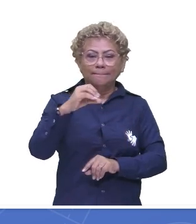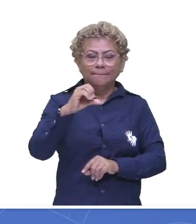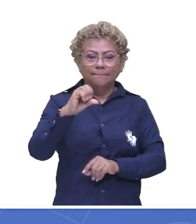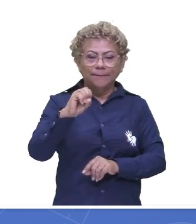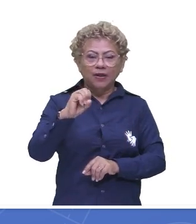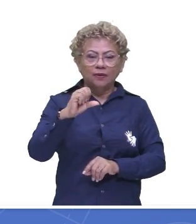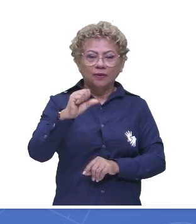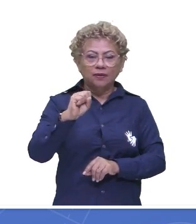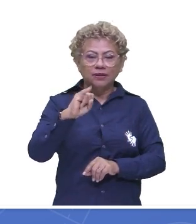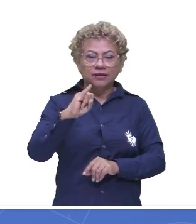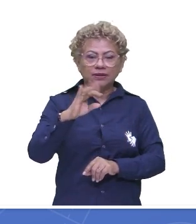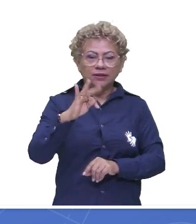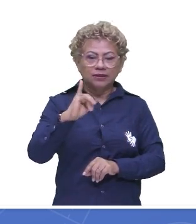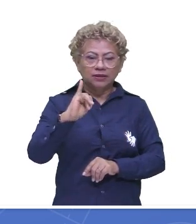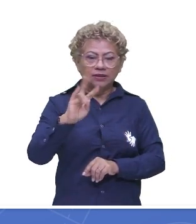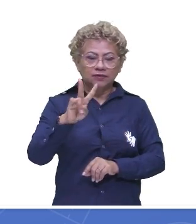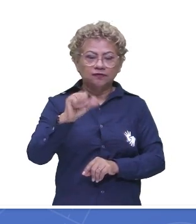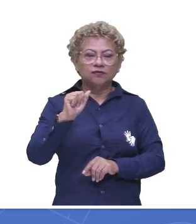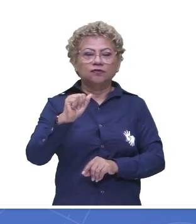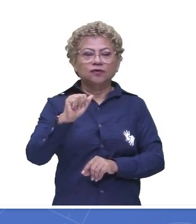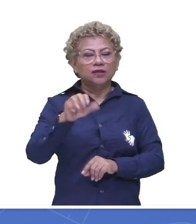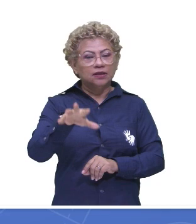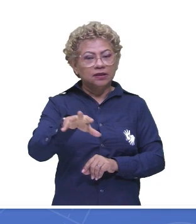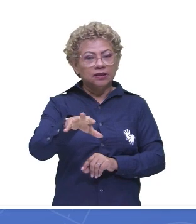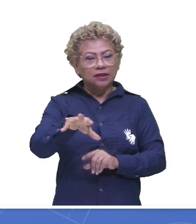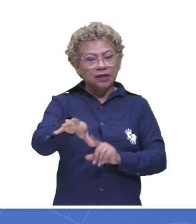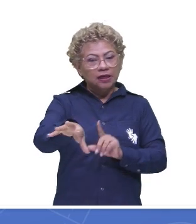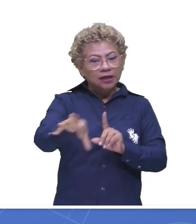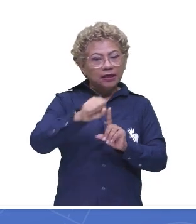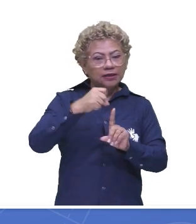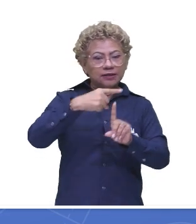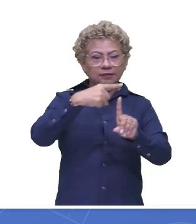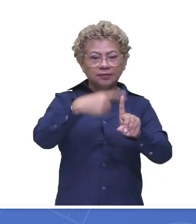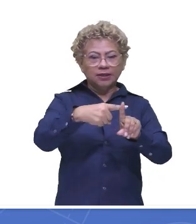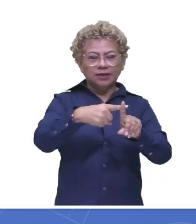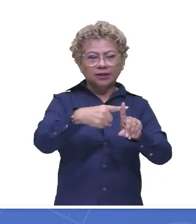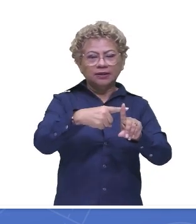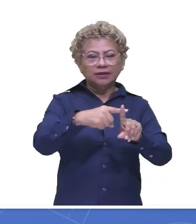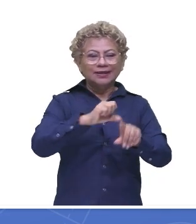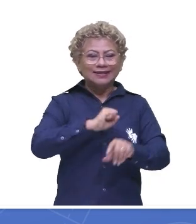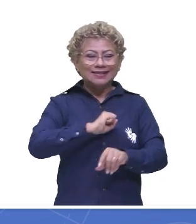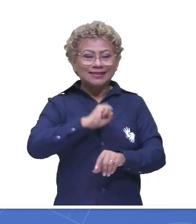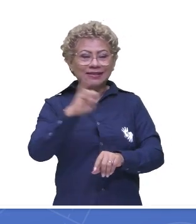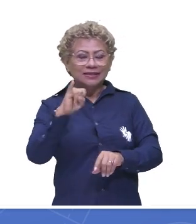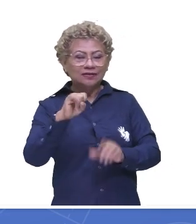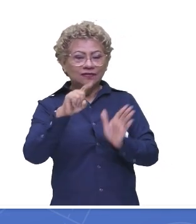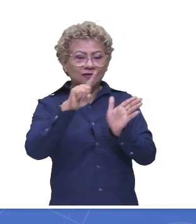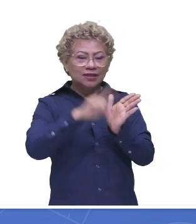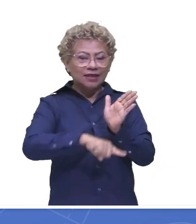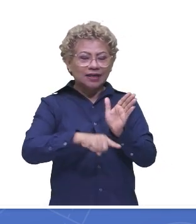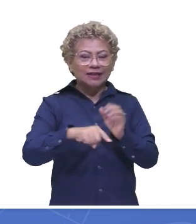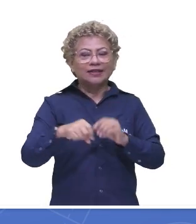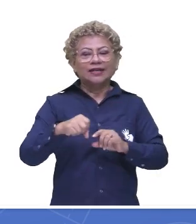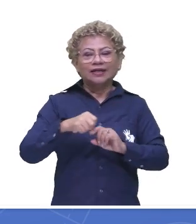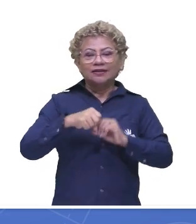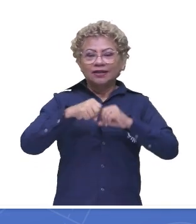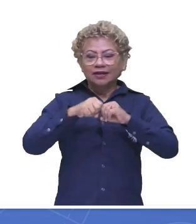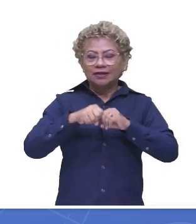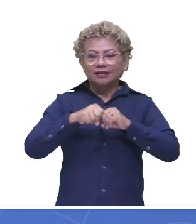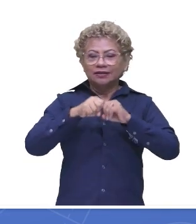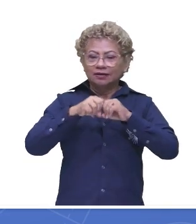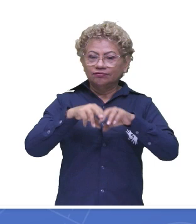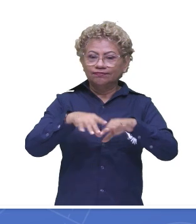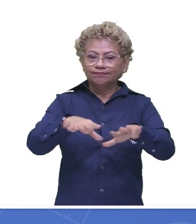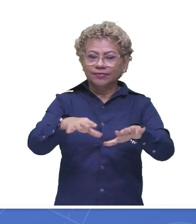for positivo, ele recebe calor. Se for negativo, ele está cedendo calor. Beleza? Então, se